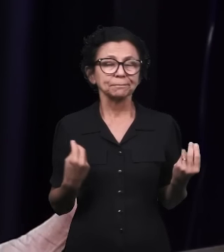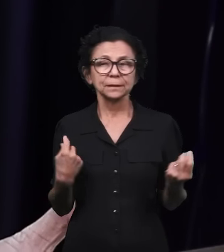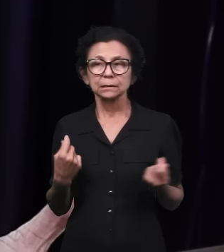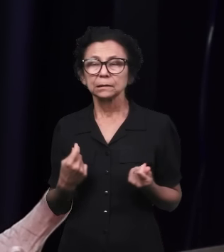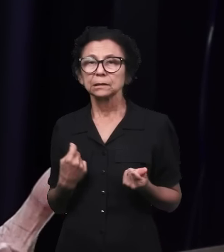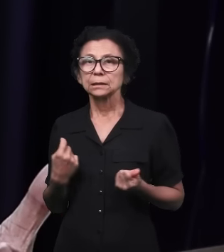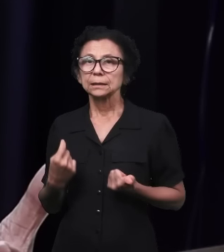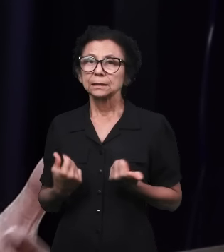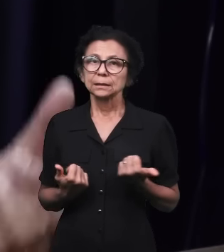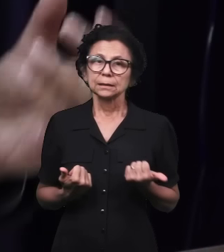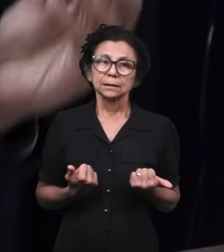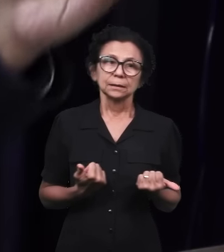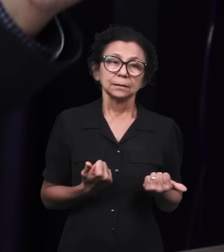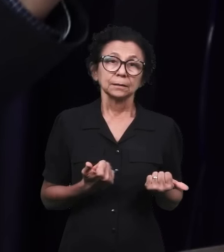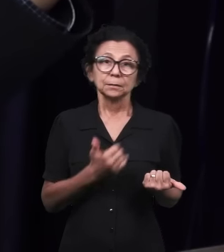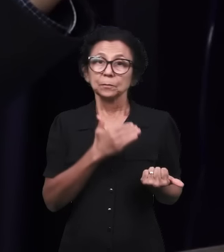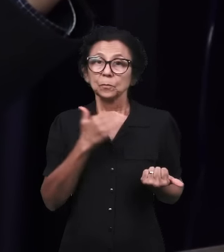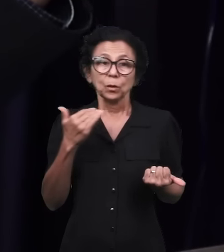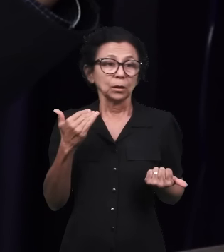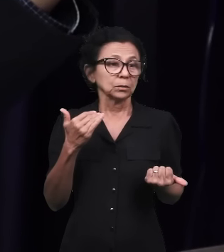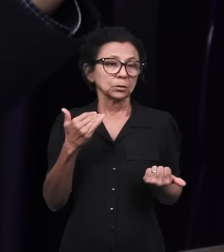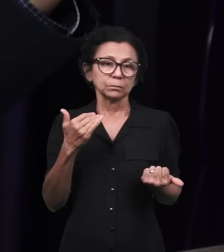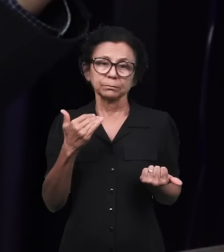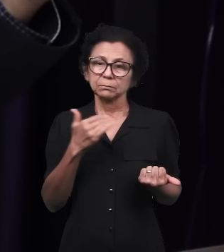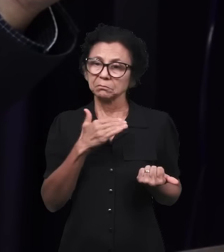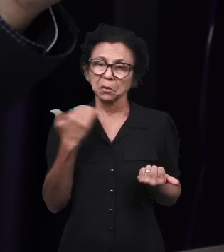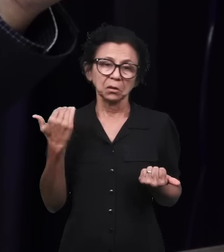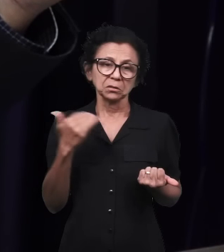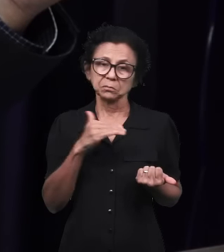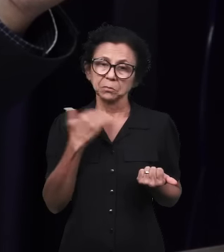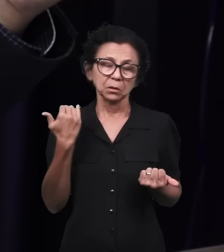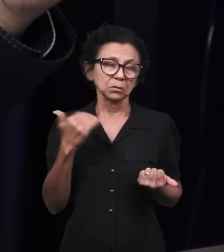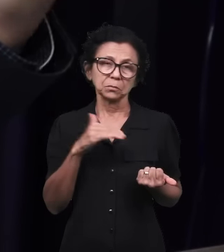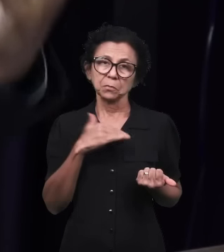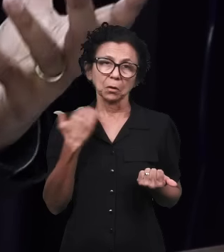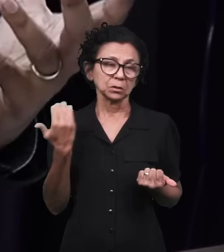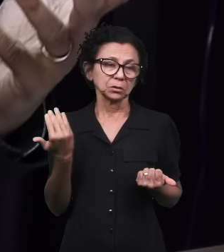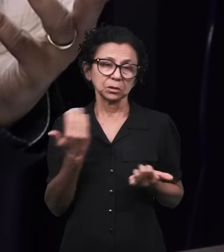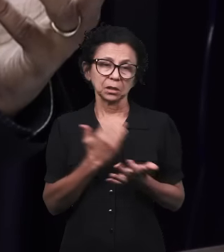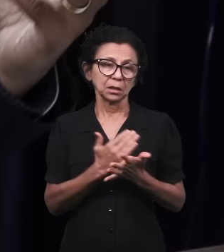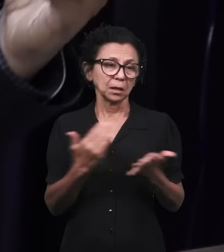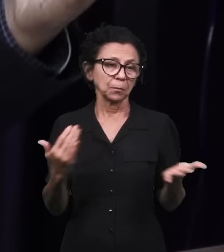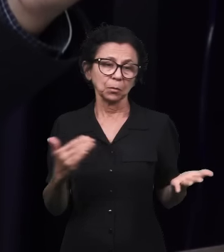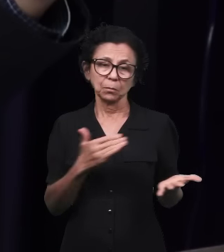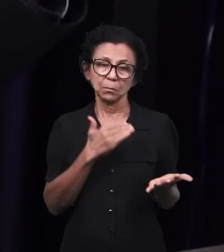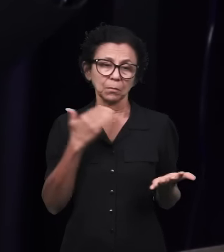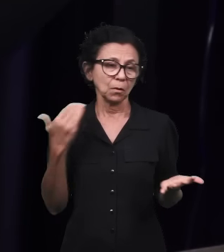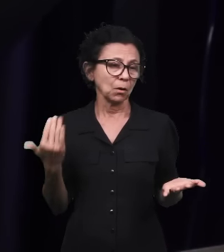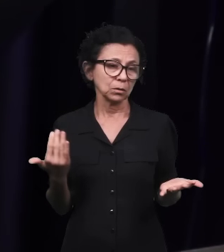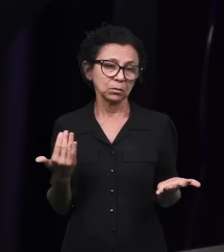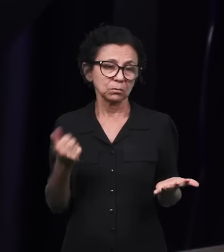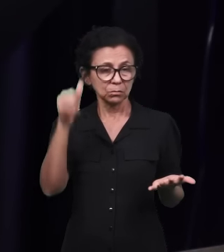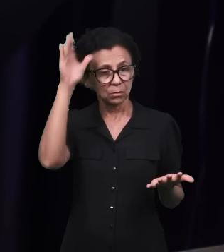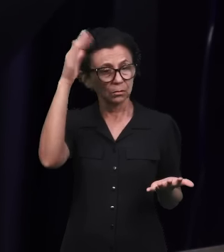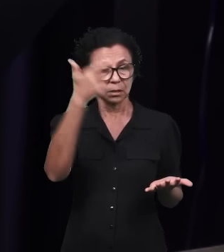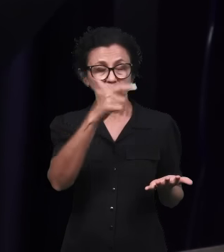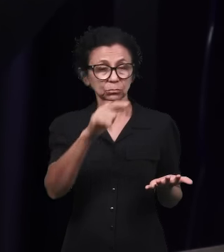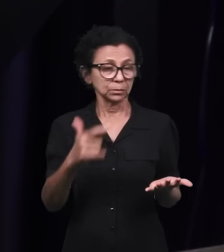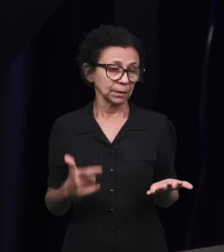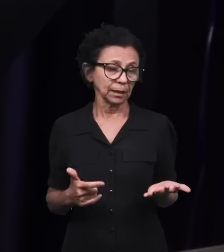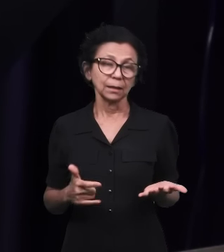sequência a morte. Mas Jesus ele tem, pela operação do Espírito Santo, agora uma nova vida. Essa